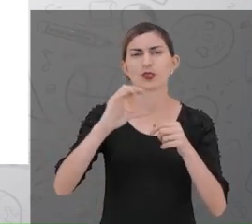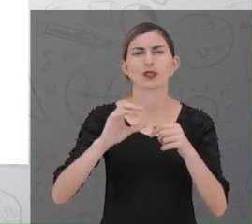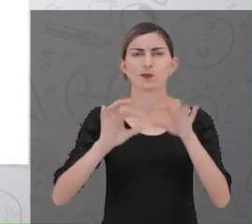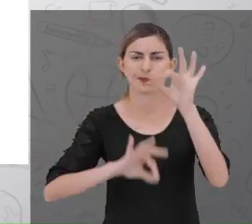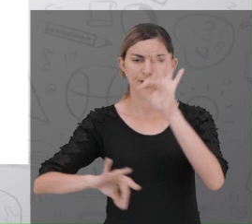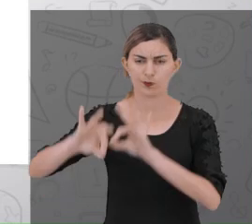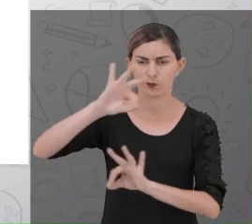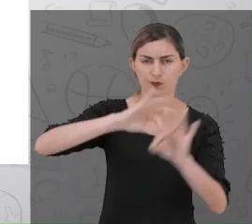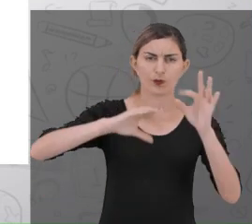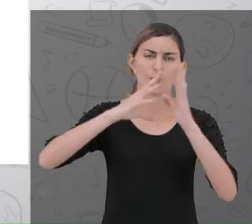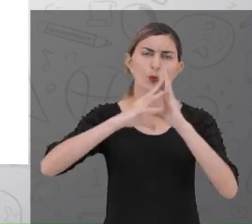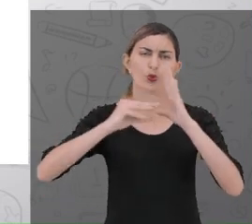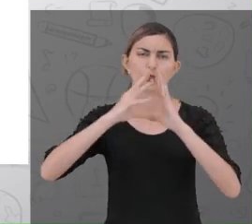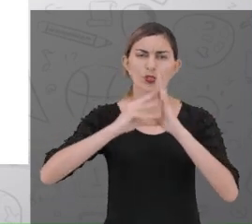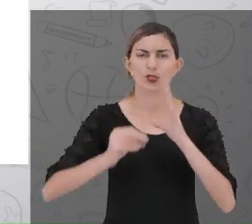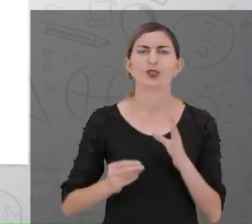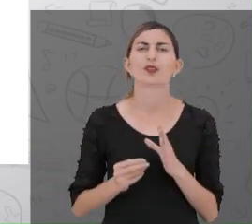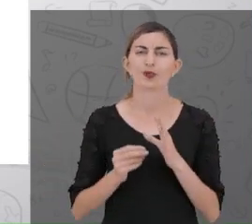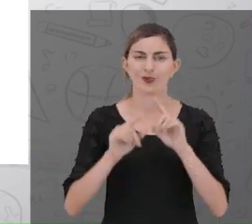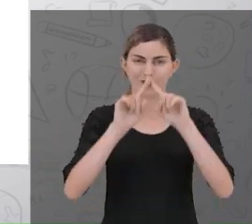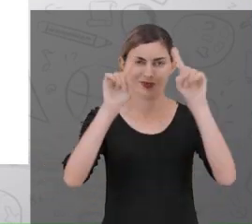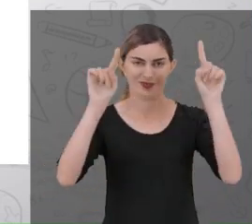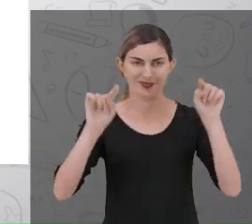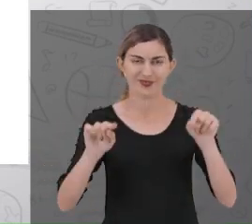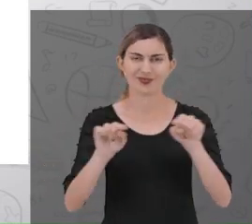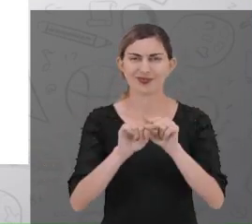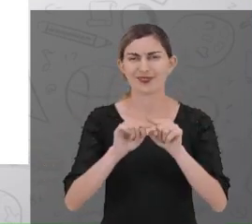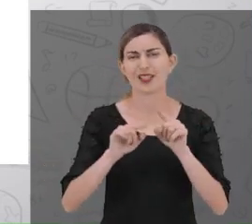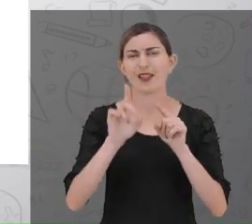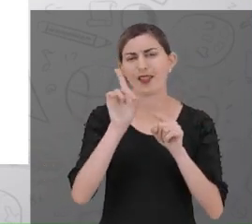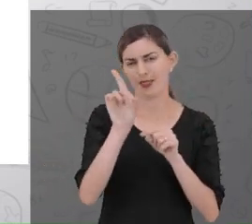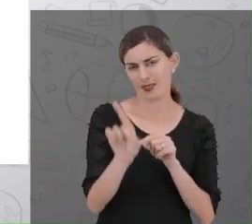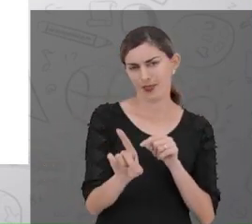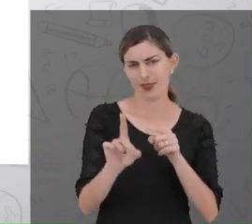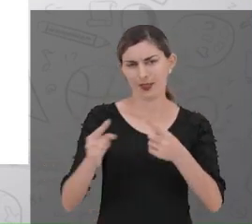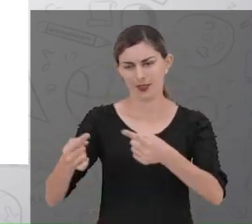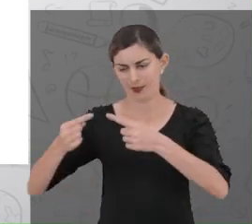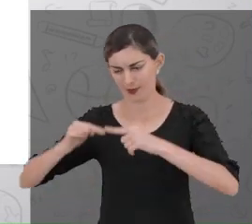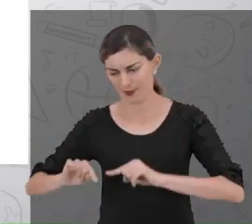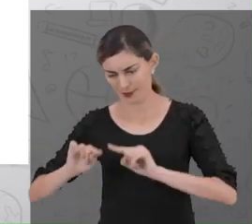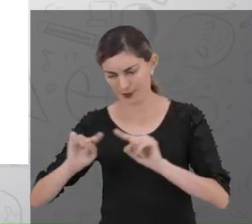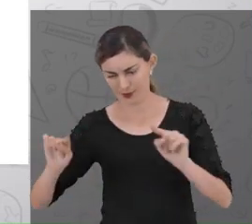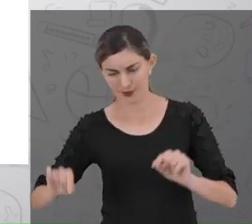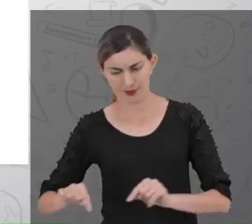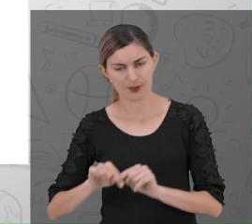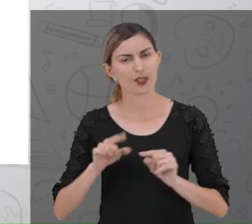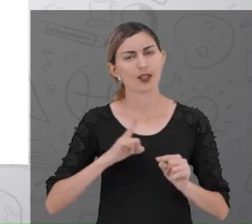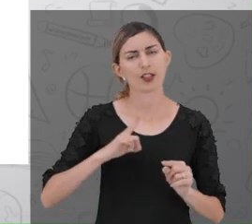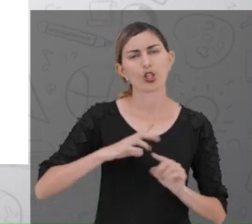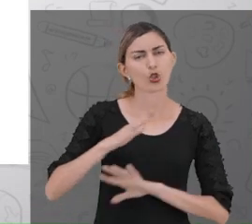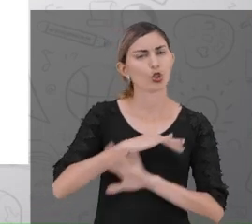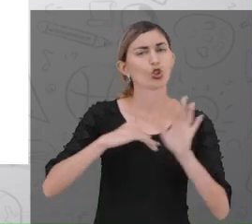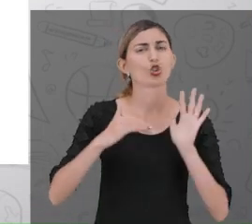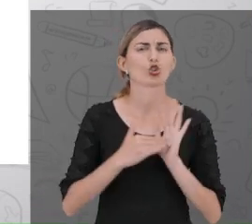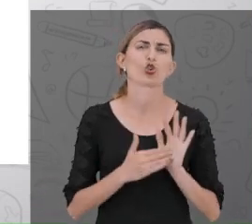área C e definindo seu modelo. No campo definido pela letra D, você vai